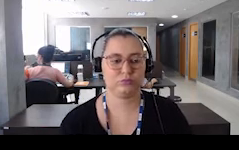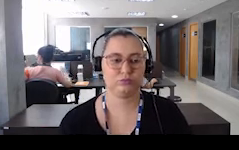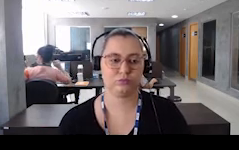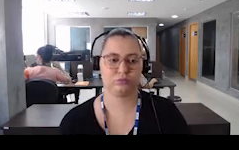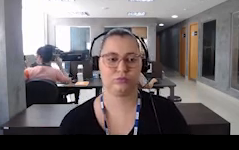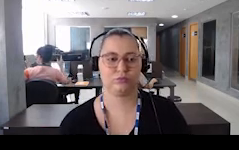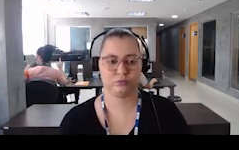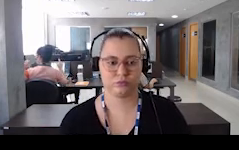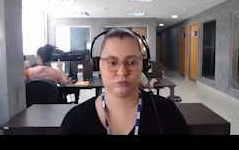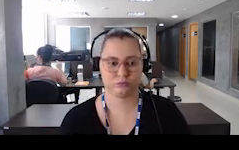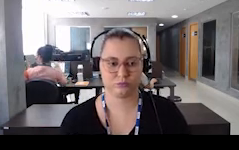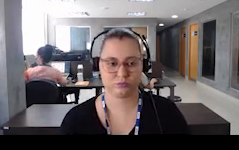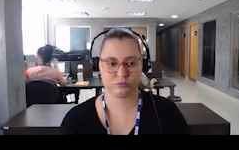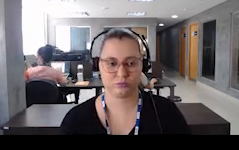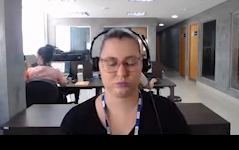Então, pessoal,